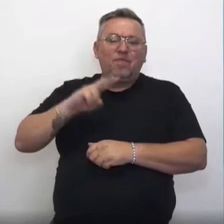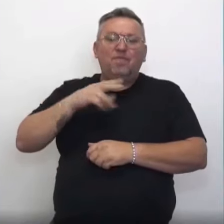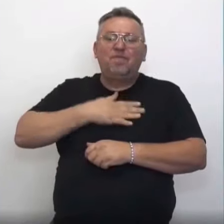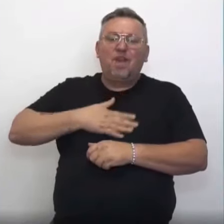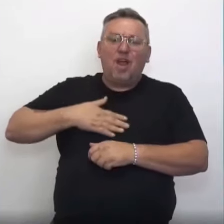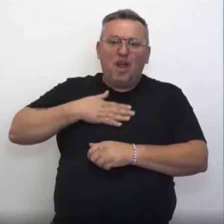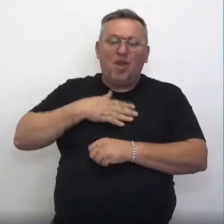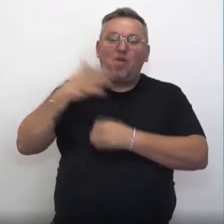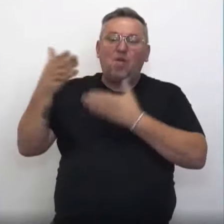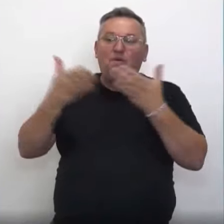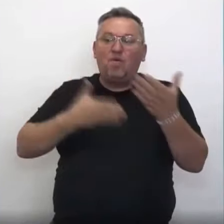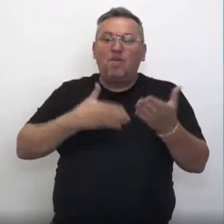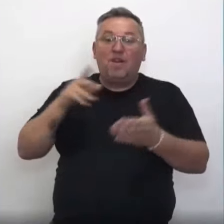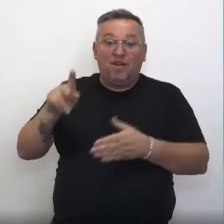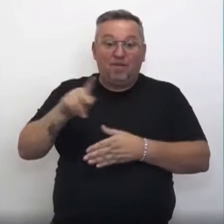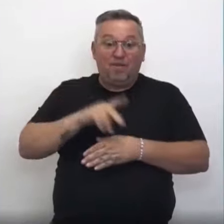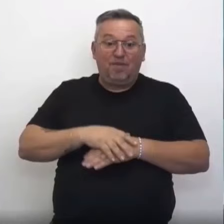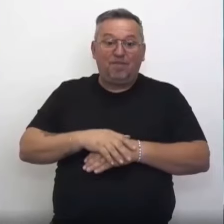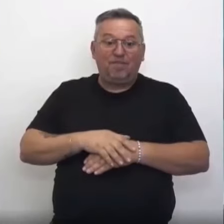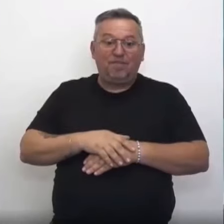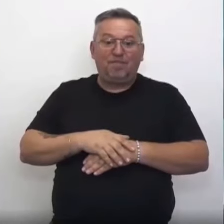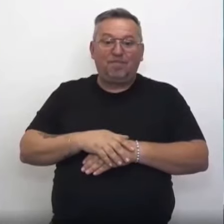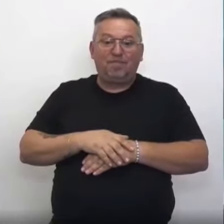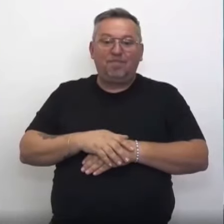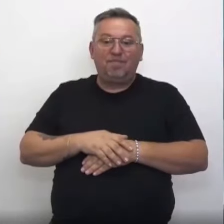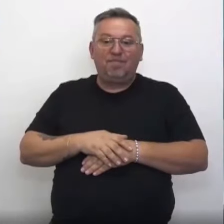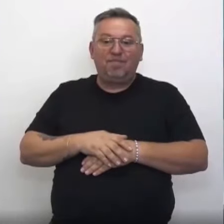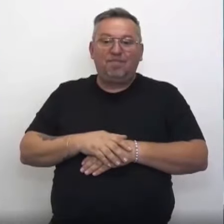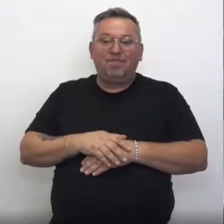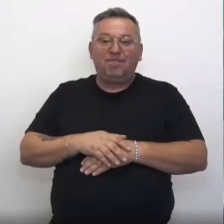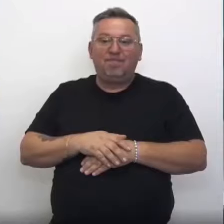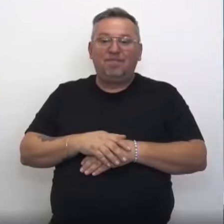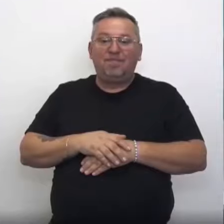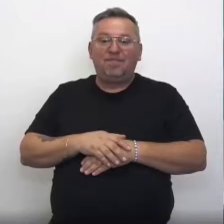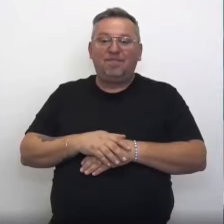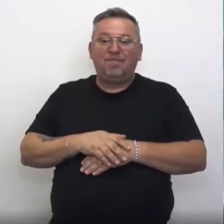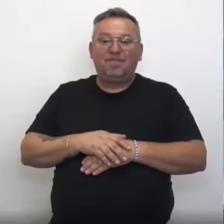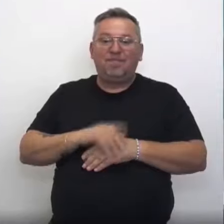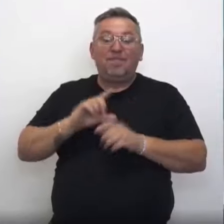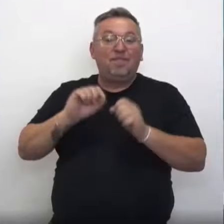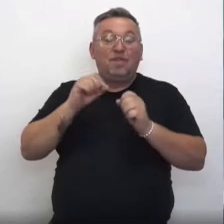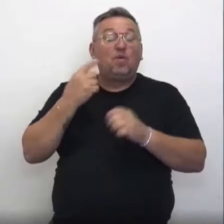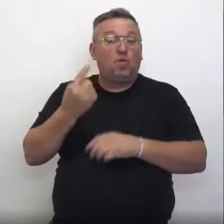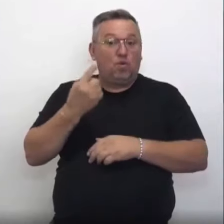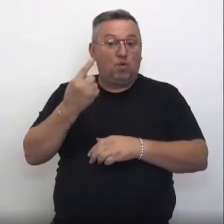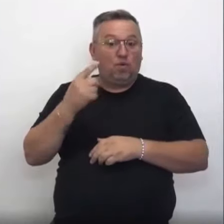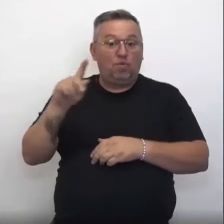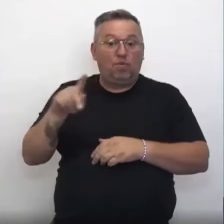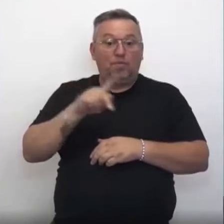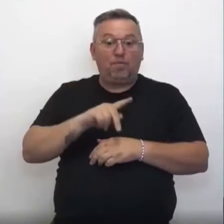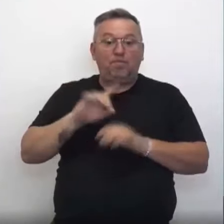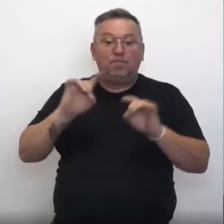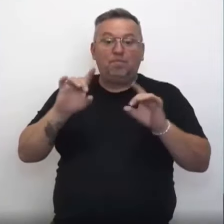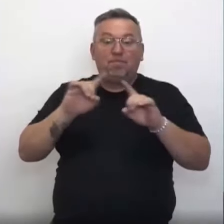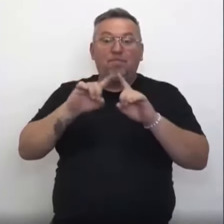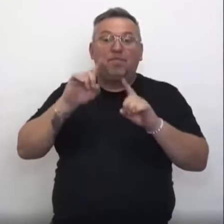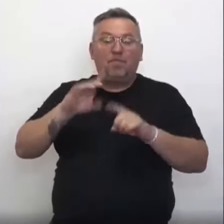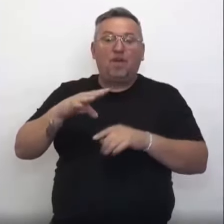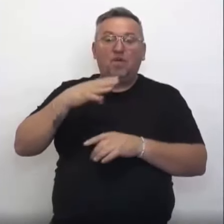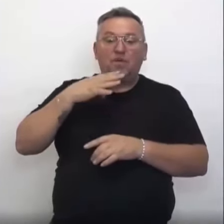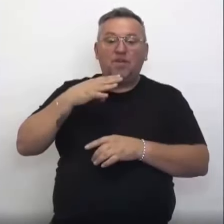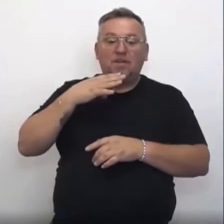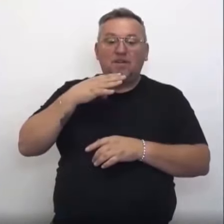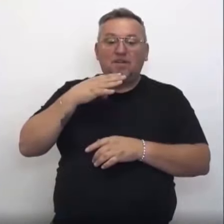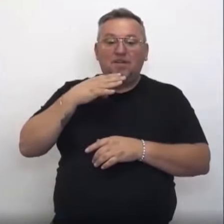a convidada do professor. Já volto, turma. Olha só, não estou sozinho nesta, vou chamar uma pessoa super especial que vocês já